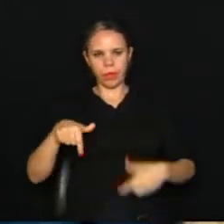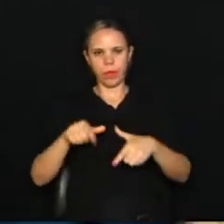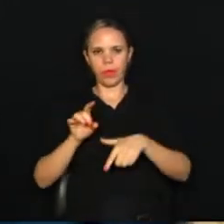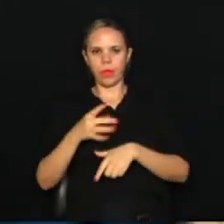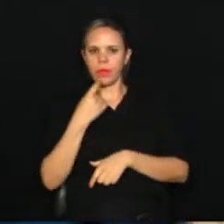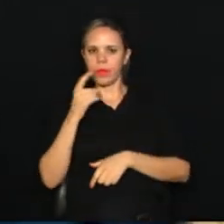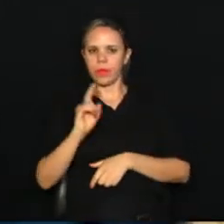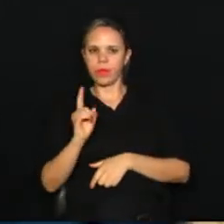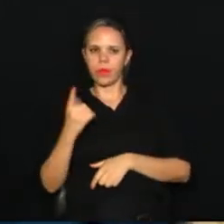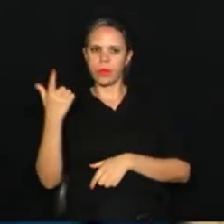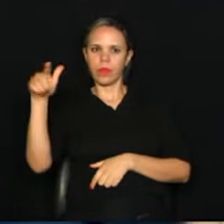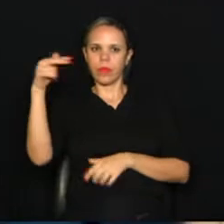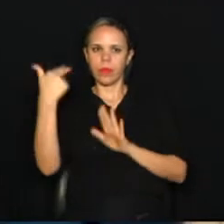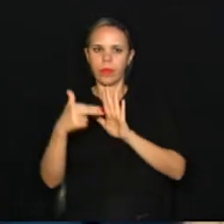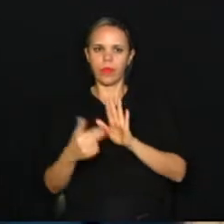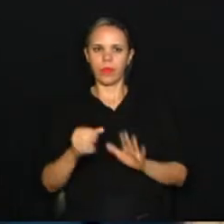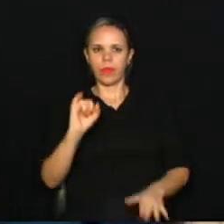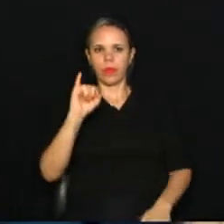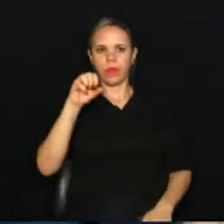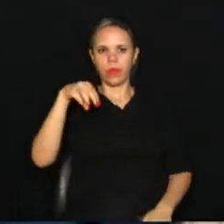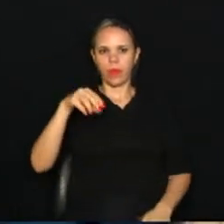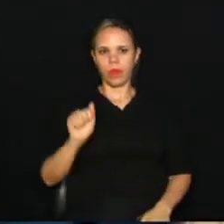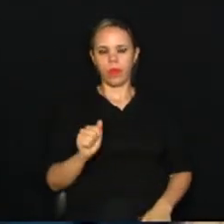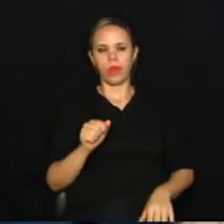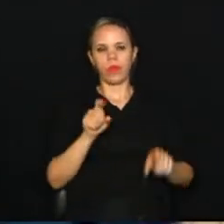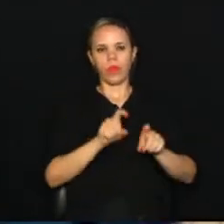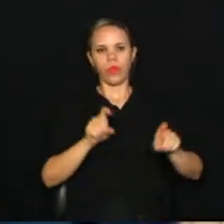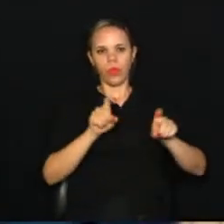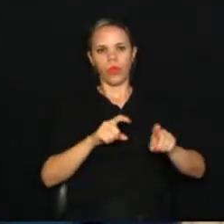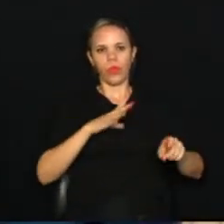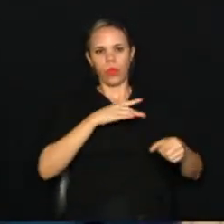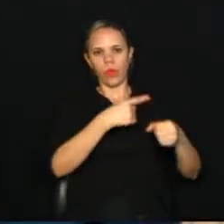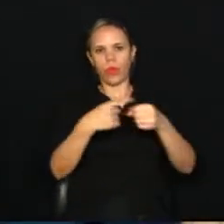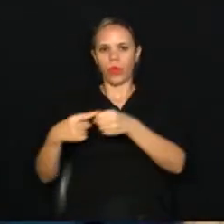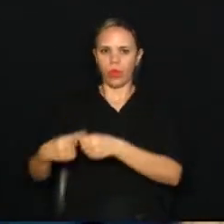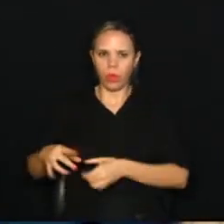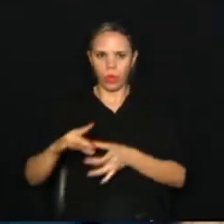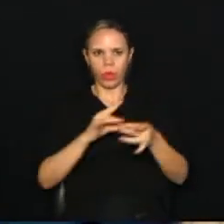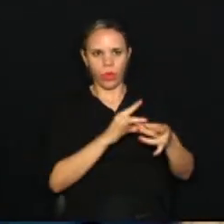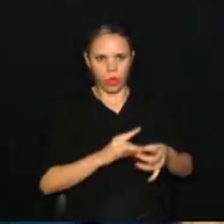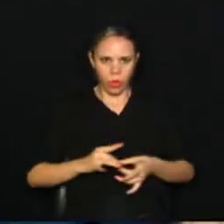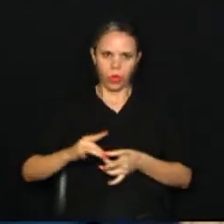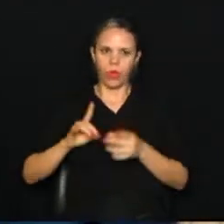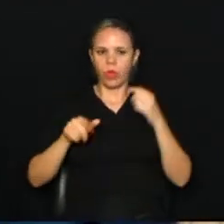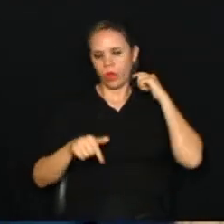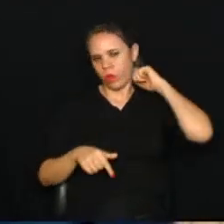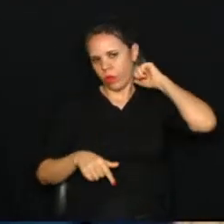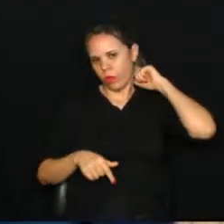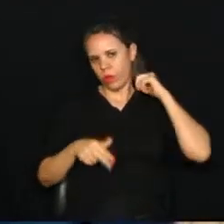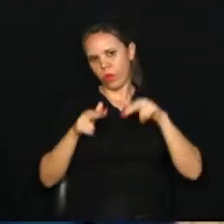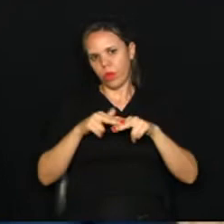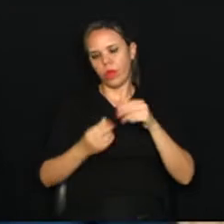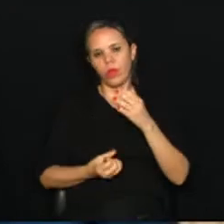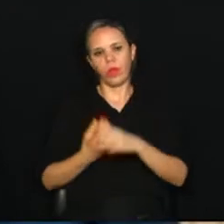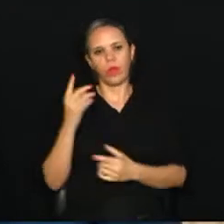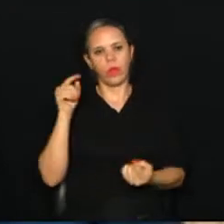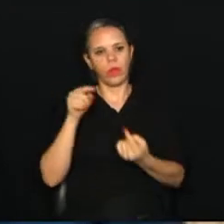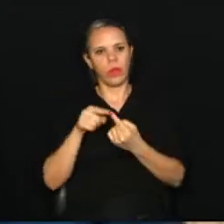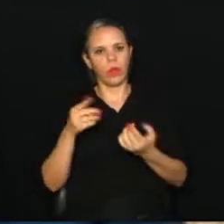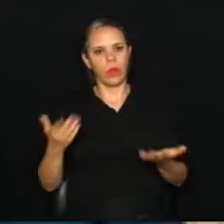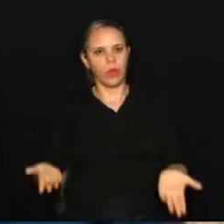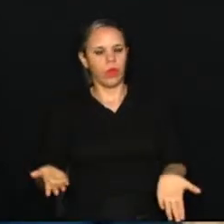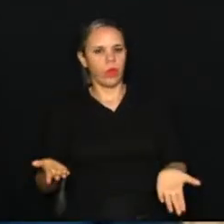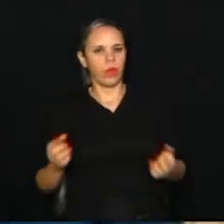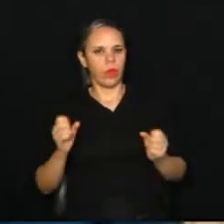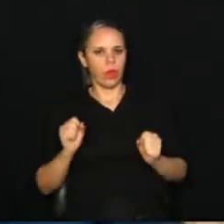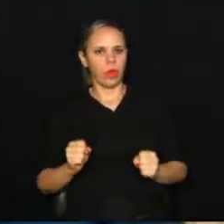Campinas. O nome dela é Informática dos Municípios Associados, exatamente porque ela foi criada com o objetivo de